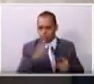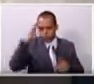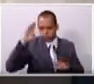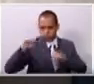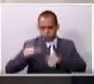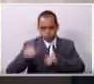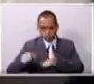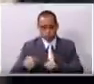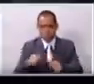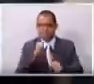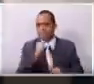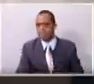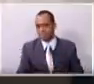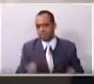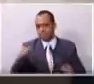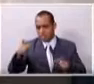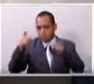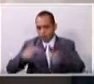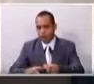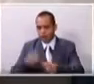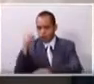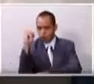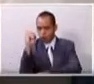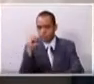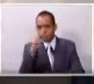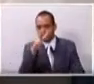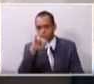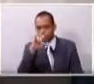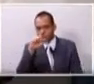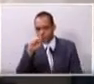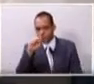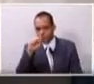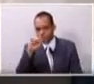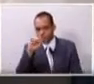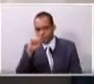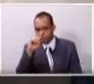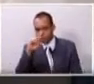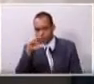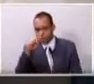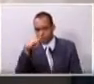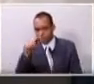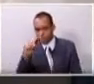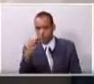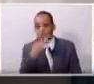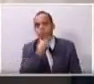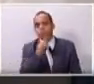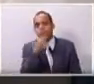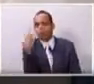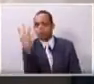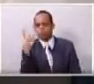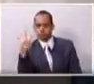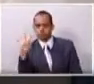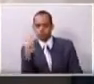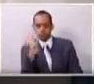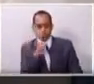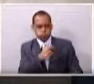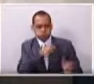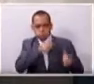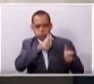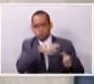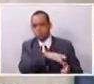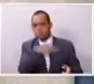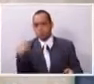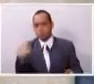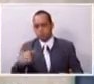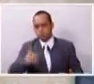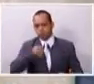ainda, quando lá na região de Osasco, na Vila Iolanda, ele foi atacado por 4 indivíduos e foi brutalmente assassinado com um